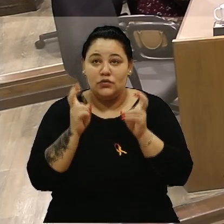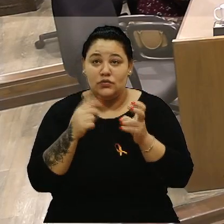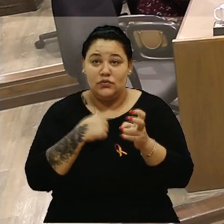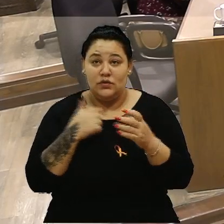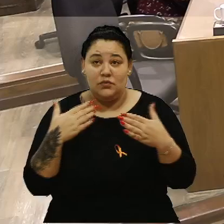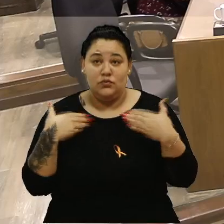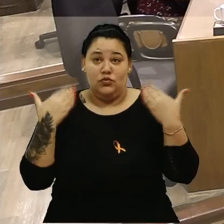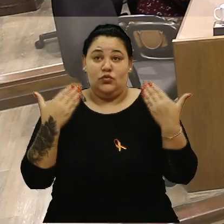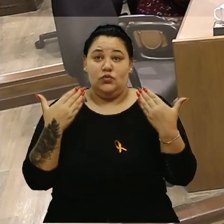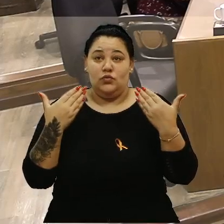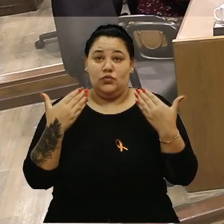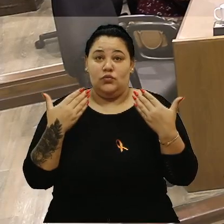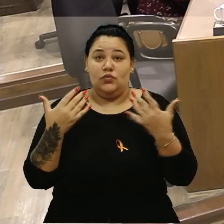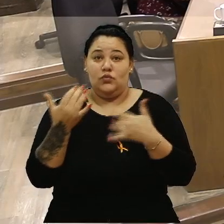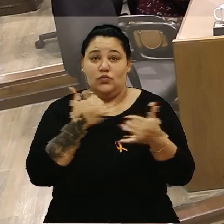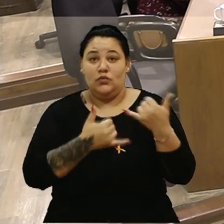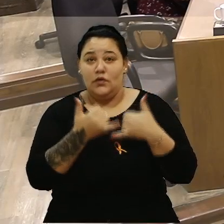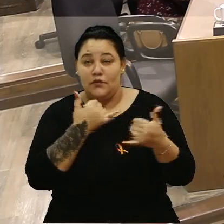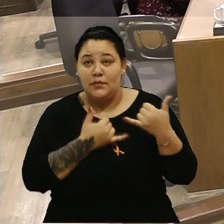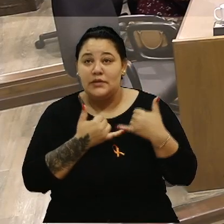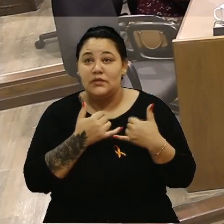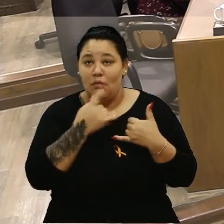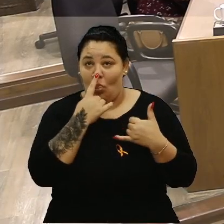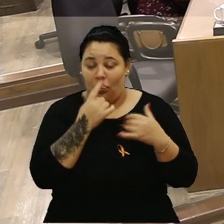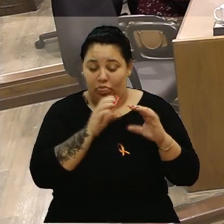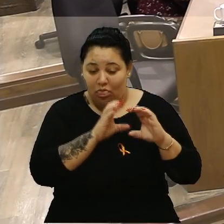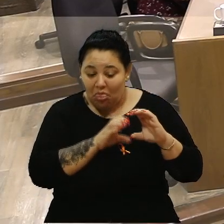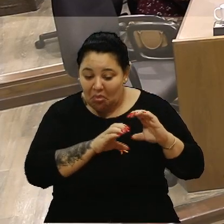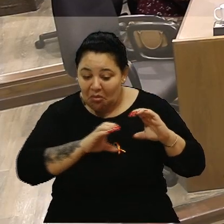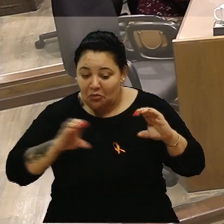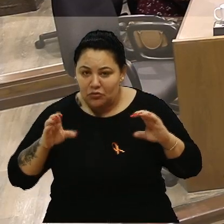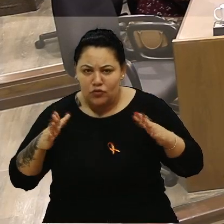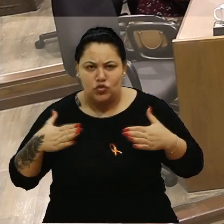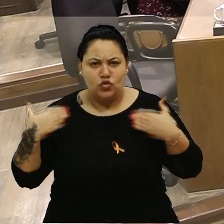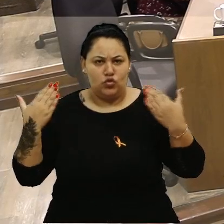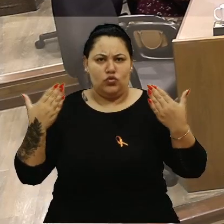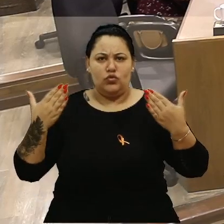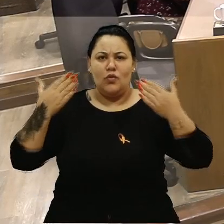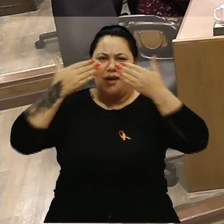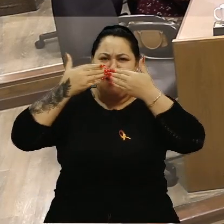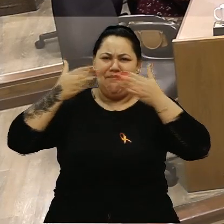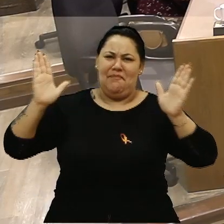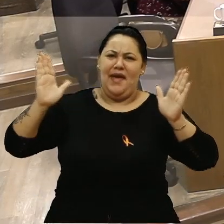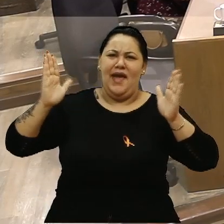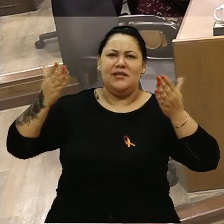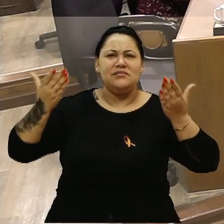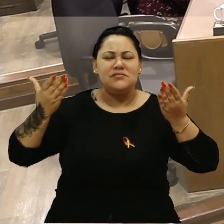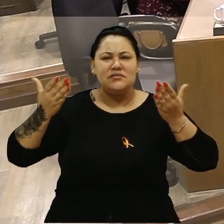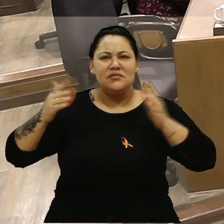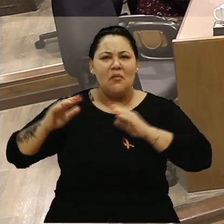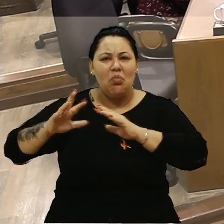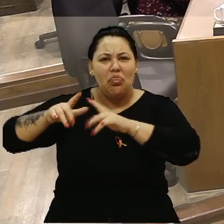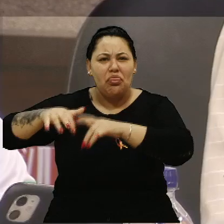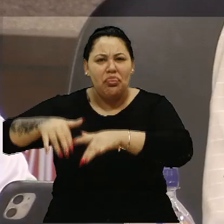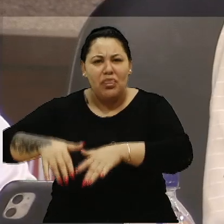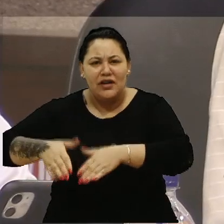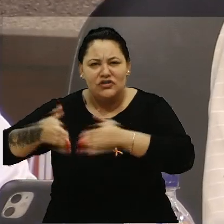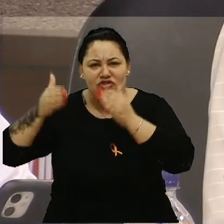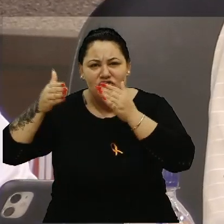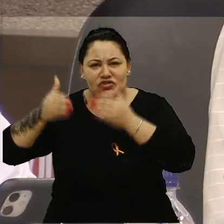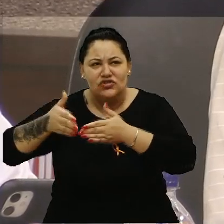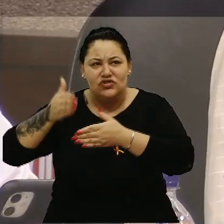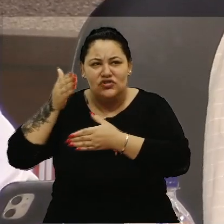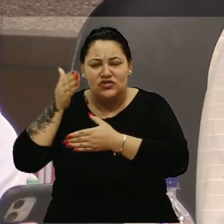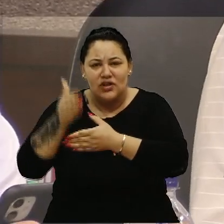espantado mesmo com essa informação desse esgoto a céu aberto, né, desaguando direto na represa.